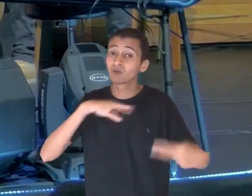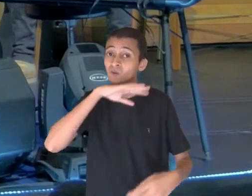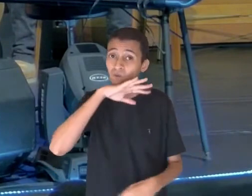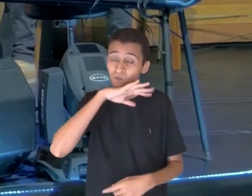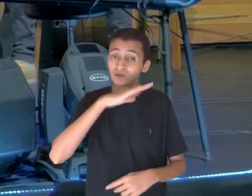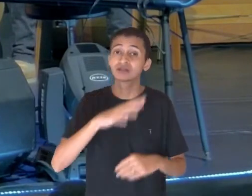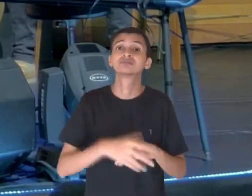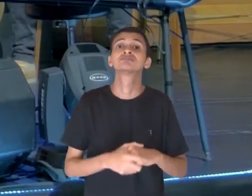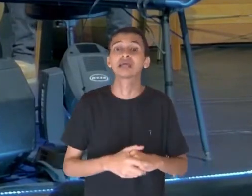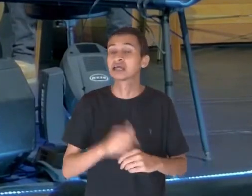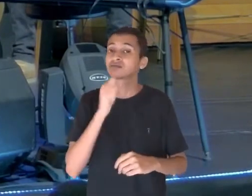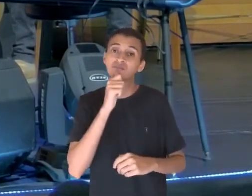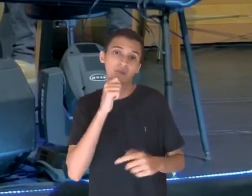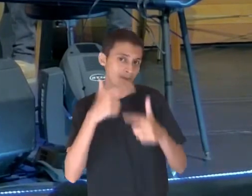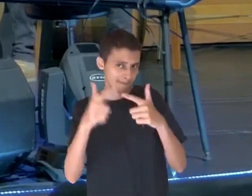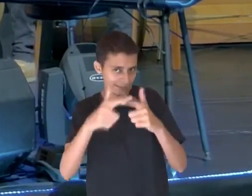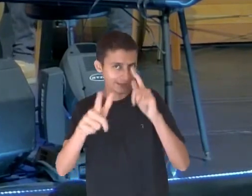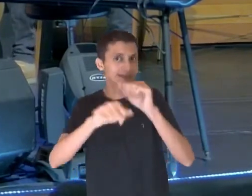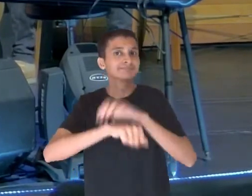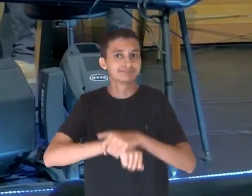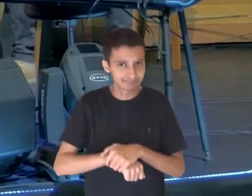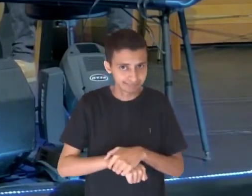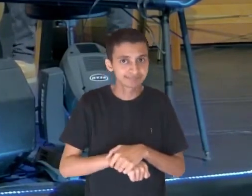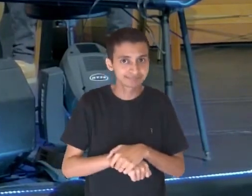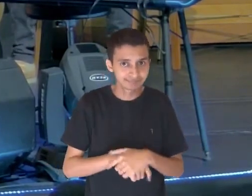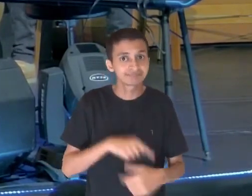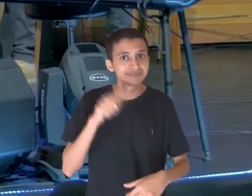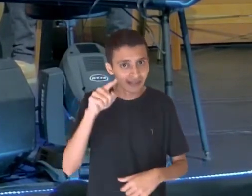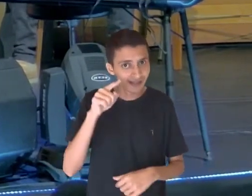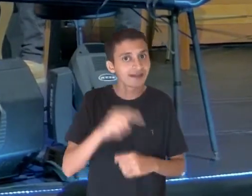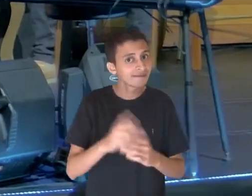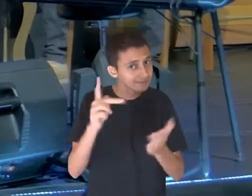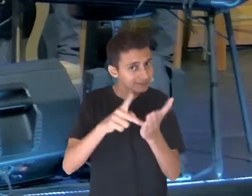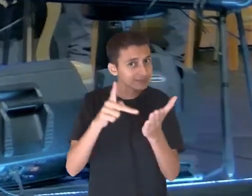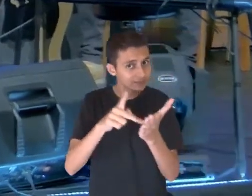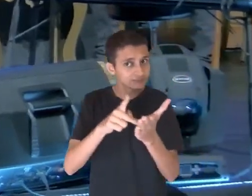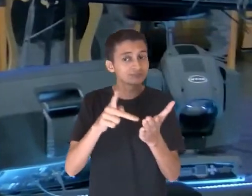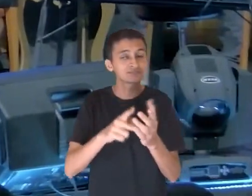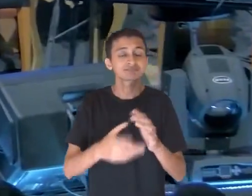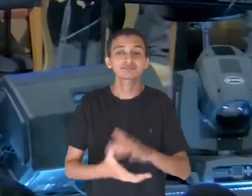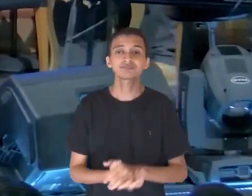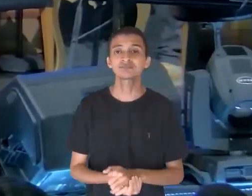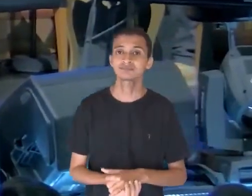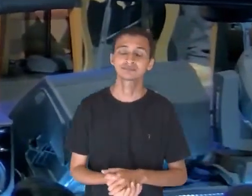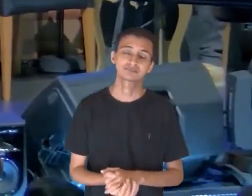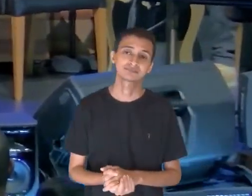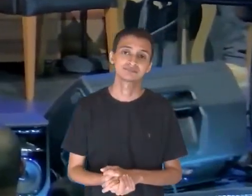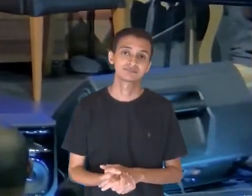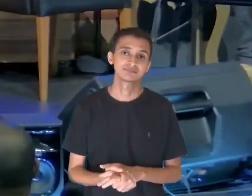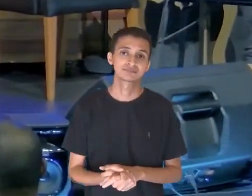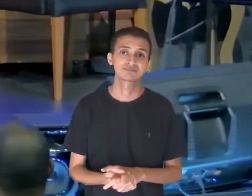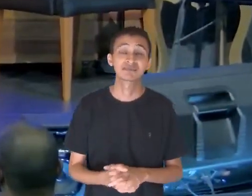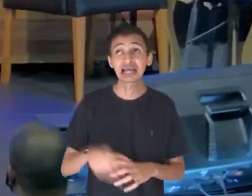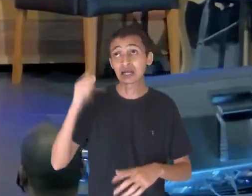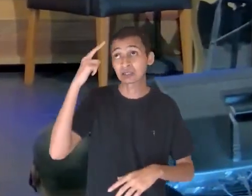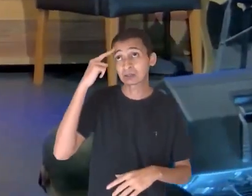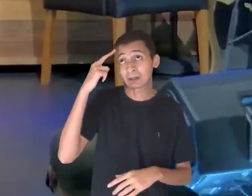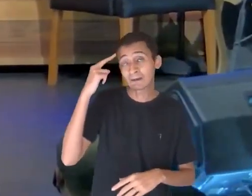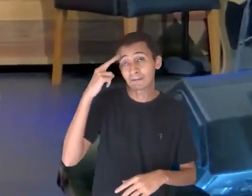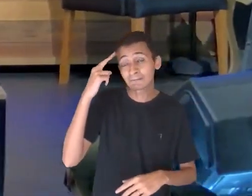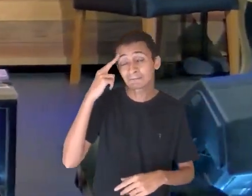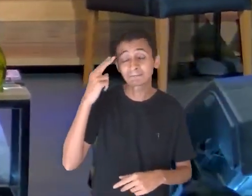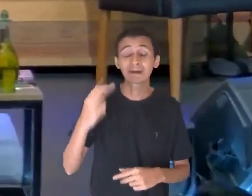aí não escandaliza ninguém. Fica todo mundo... Ai, é normal hoje em dia, né? As